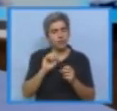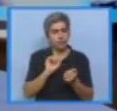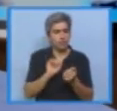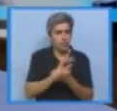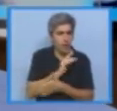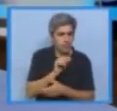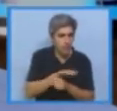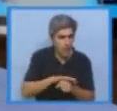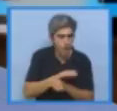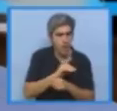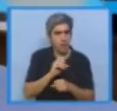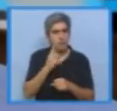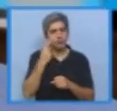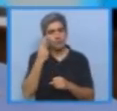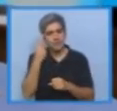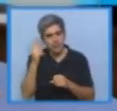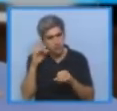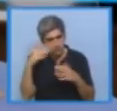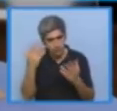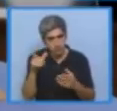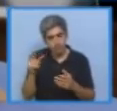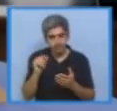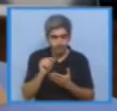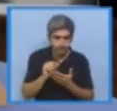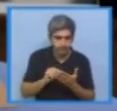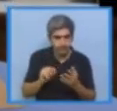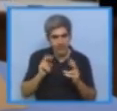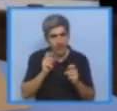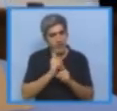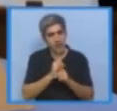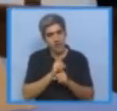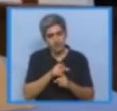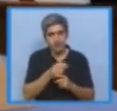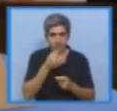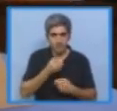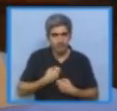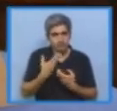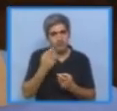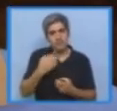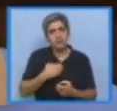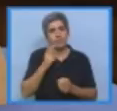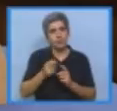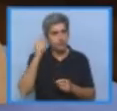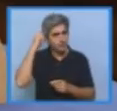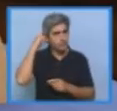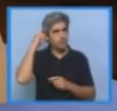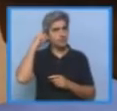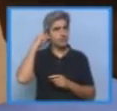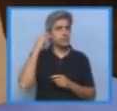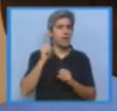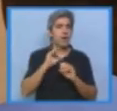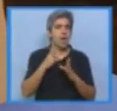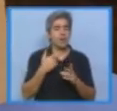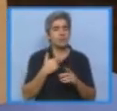especialista que naquele dia escreva sobre o assunto mais ou menos da ordem do dia. Claro que a nossa estrutura não nos permite ter o mesmo tipo de